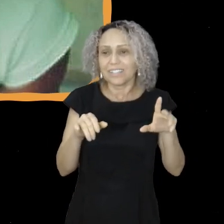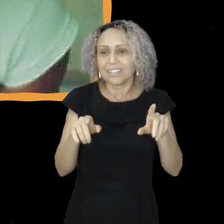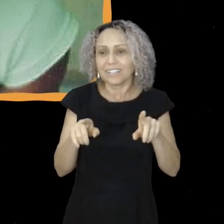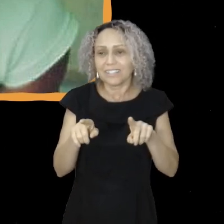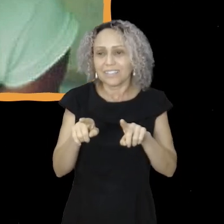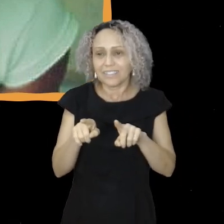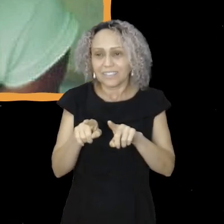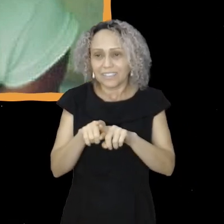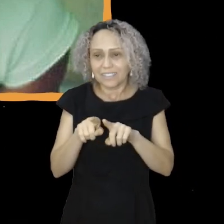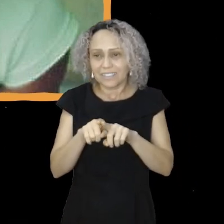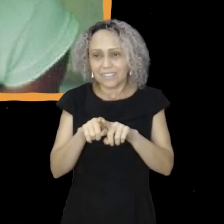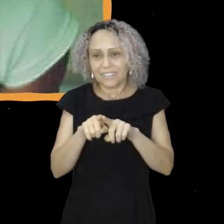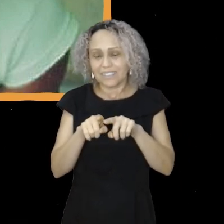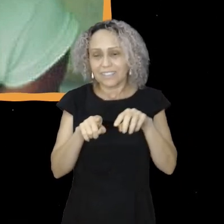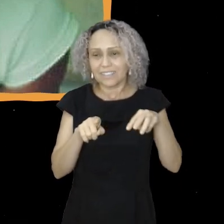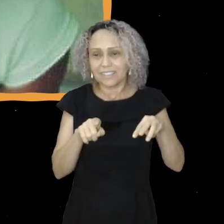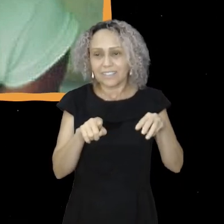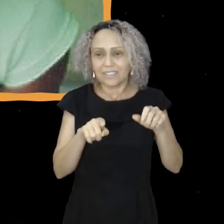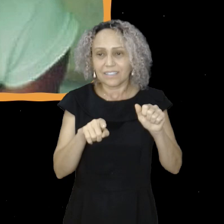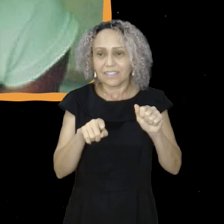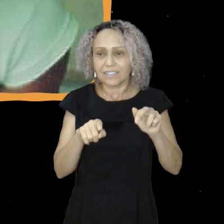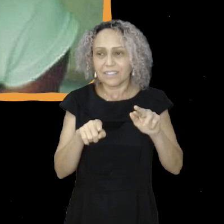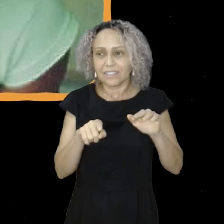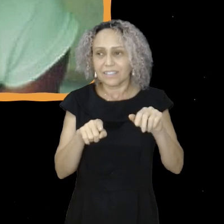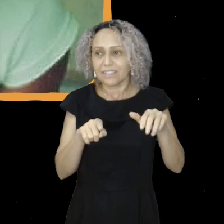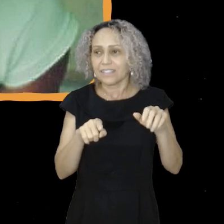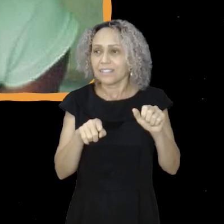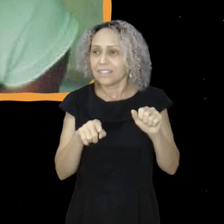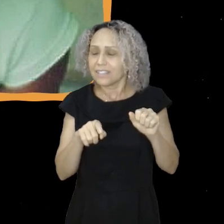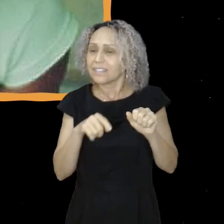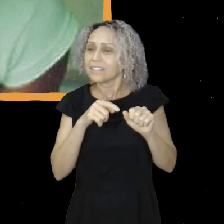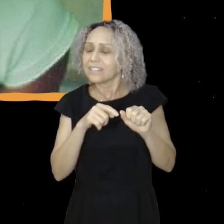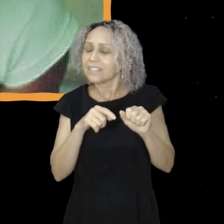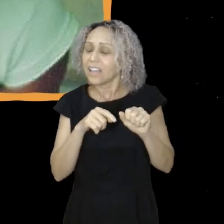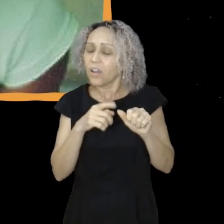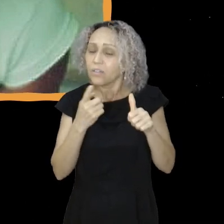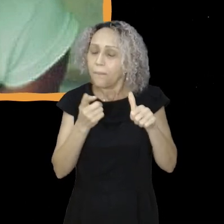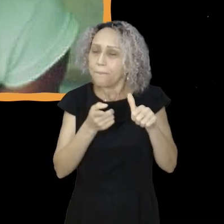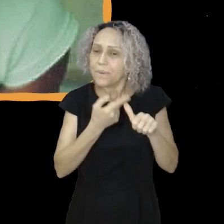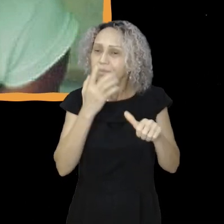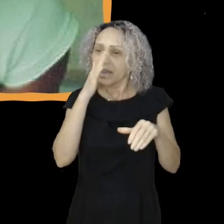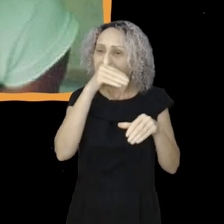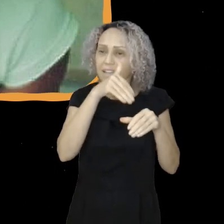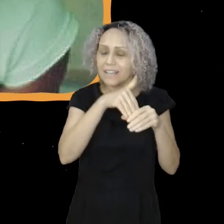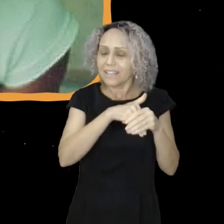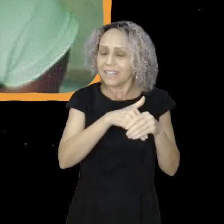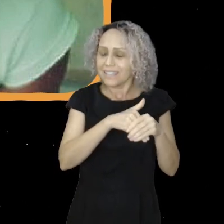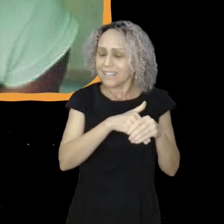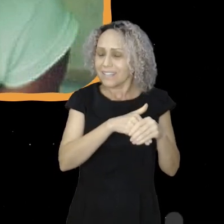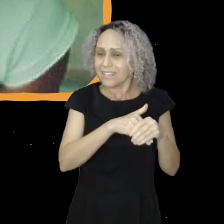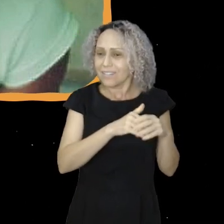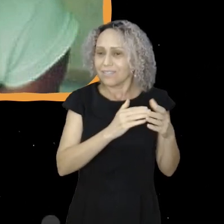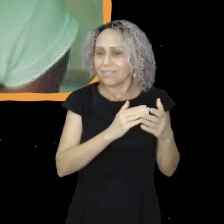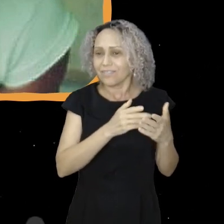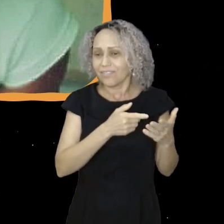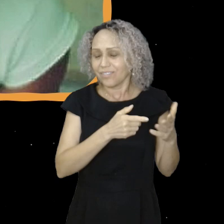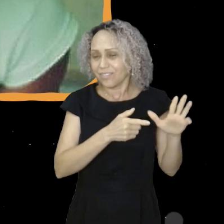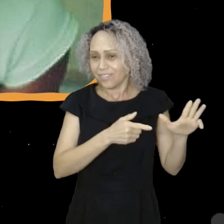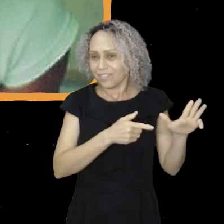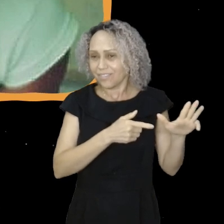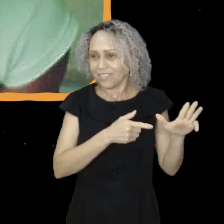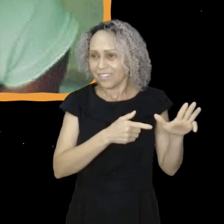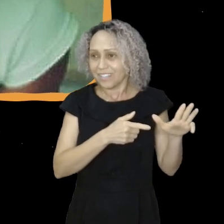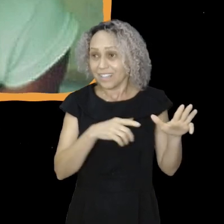primeira eleição do Lula. A Maria foi candidata a governadora e Lula foi candidato a 2002. Tinha uns 3 anos. Ela